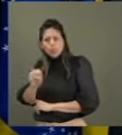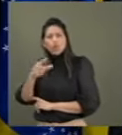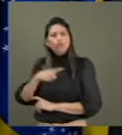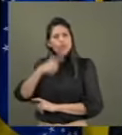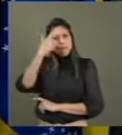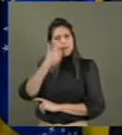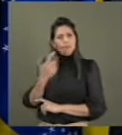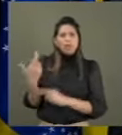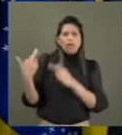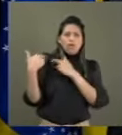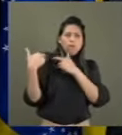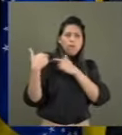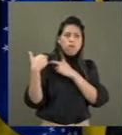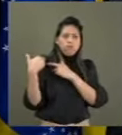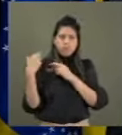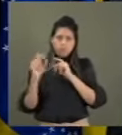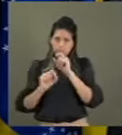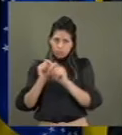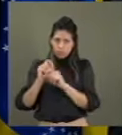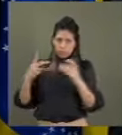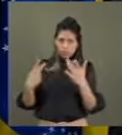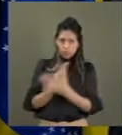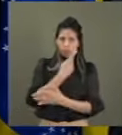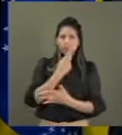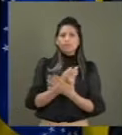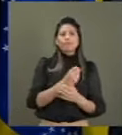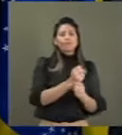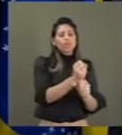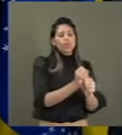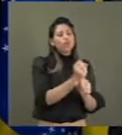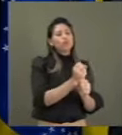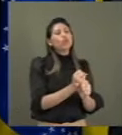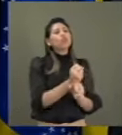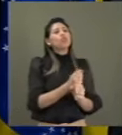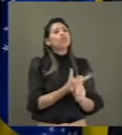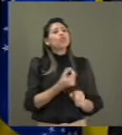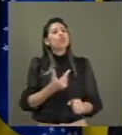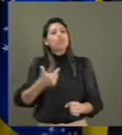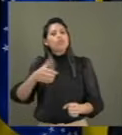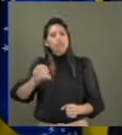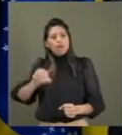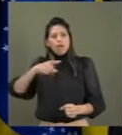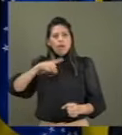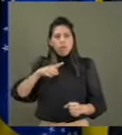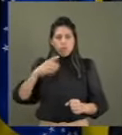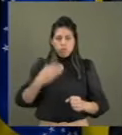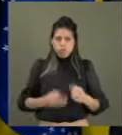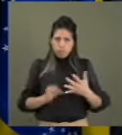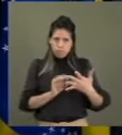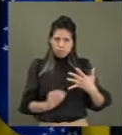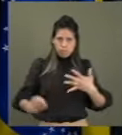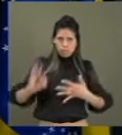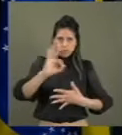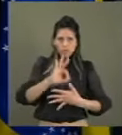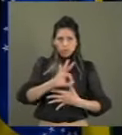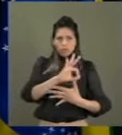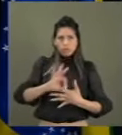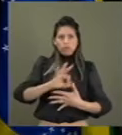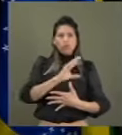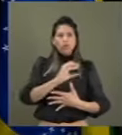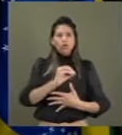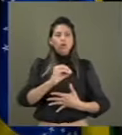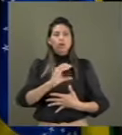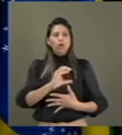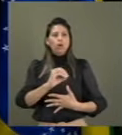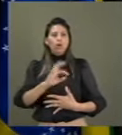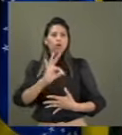e histórico em que, em 2010, onde defendia a política de cotas perante o Supremo Tribunal Federal,